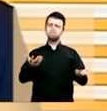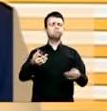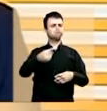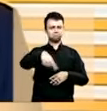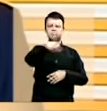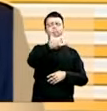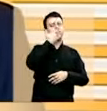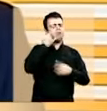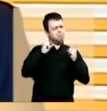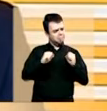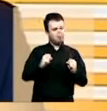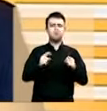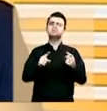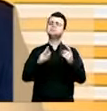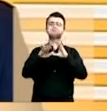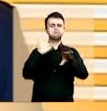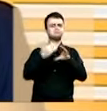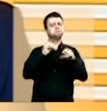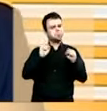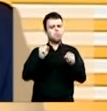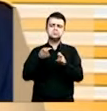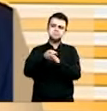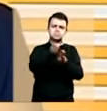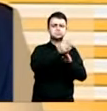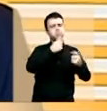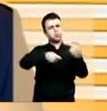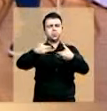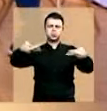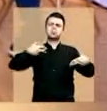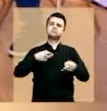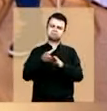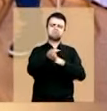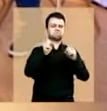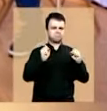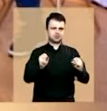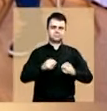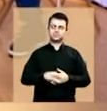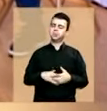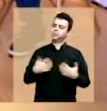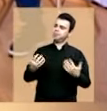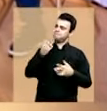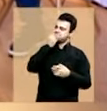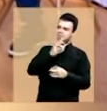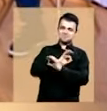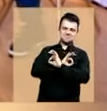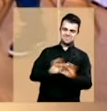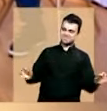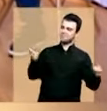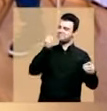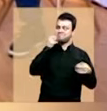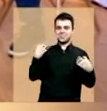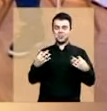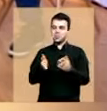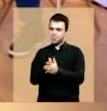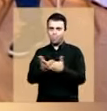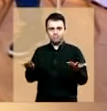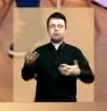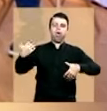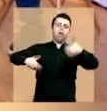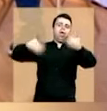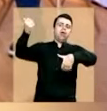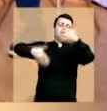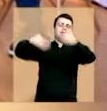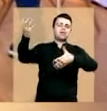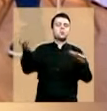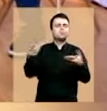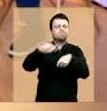para esclarecer, tanto na parte financeira. Perfeito. É isso mesmo. Gente, rendeu, hein, Matheus? Exatamente. Eu acho